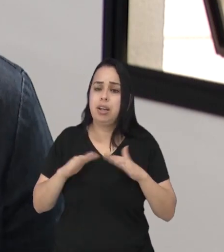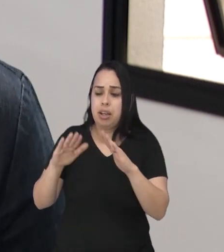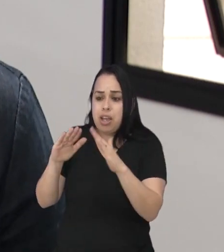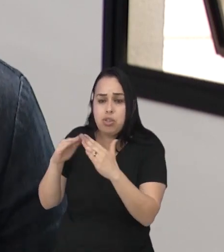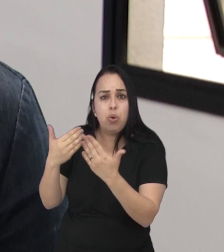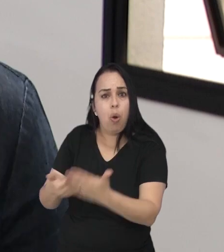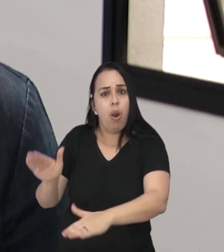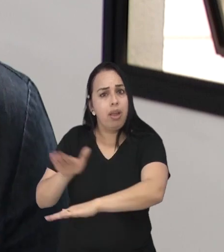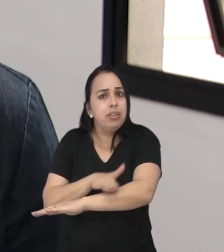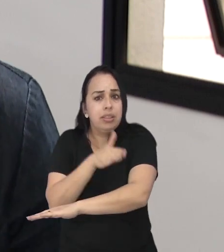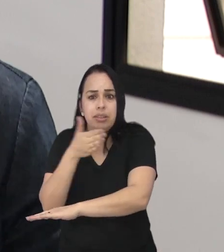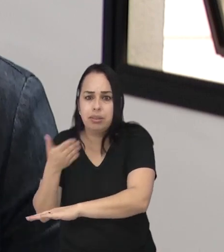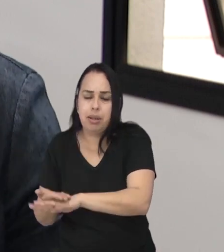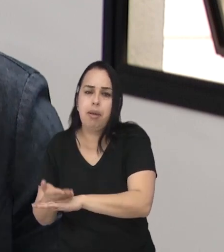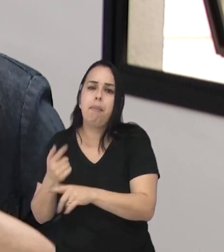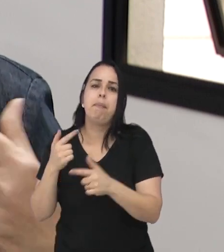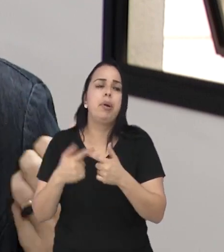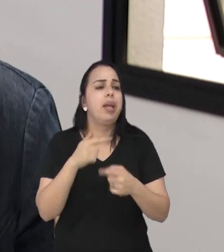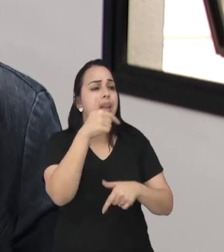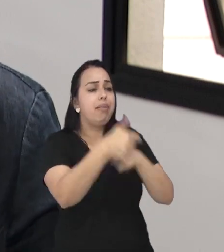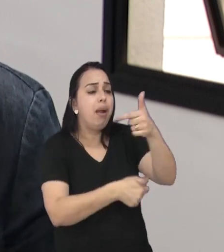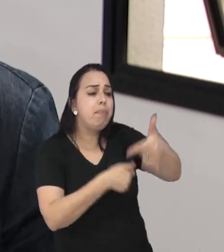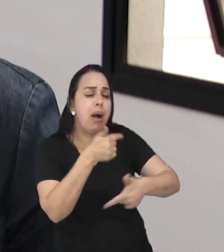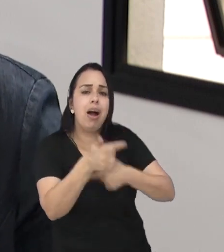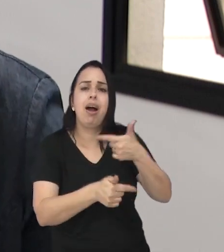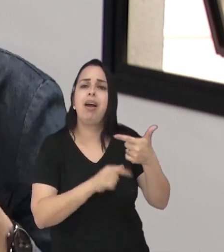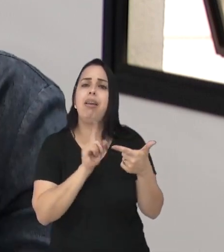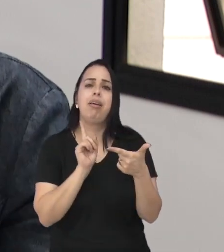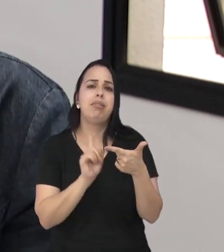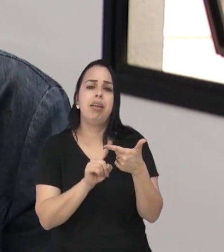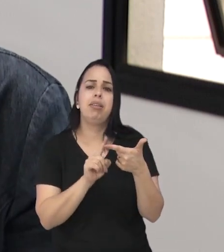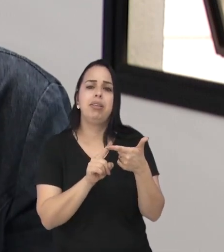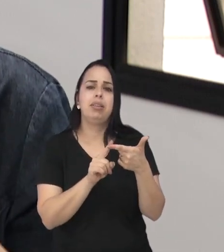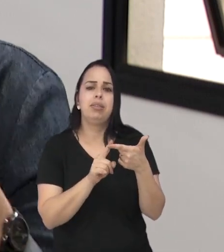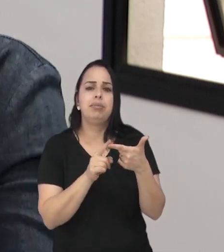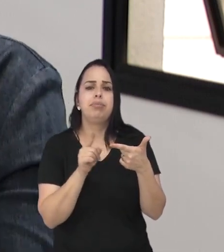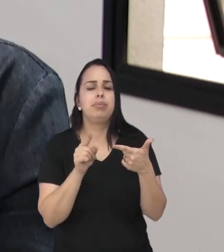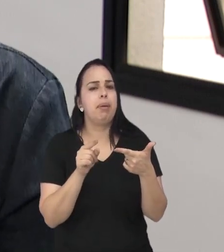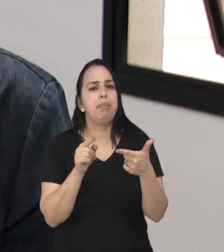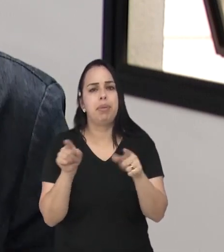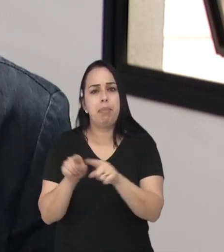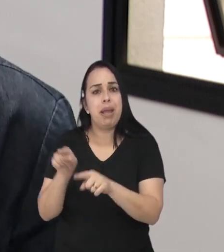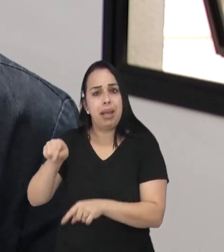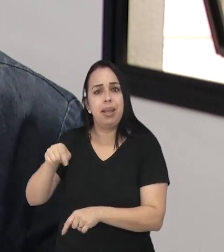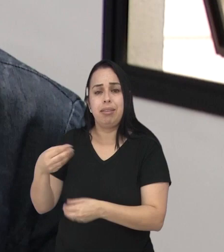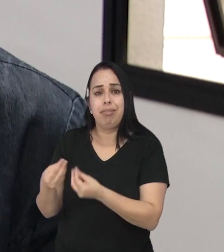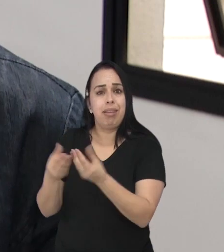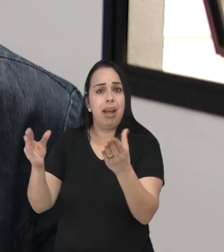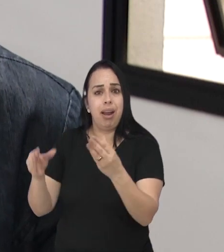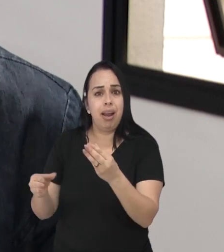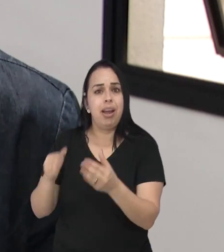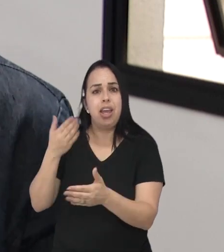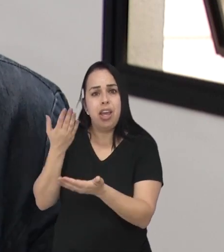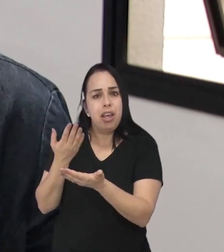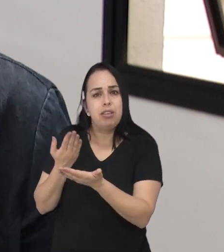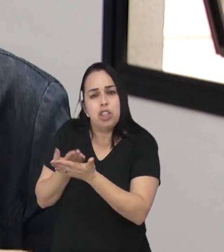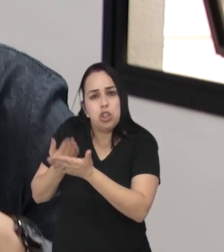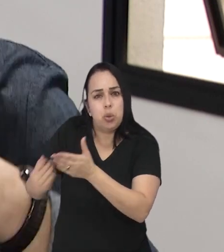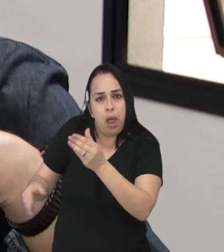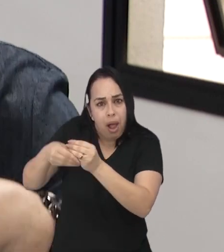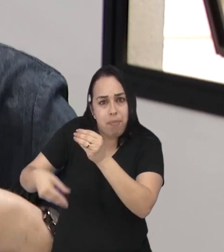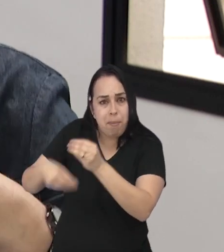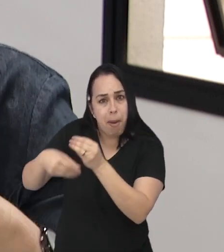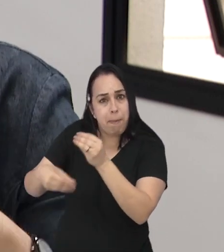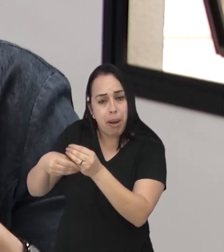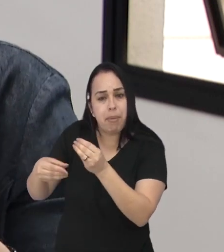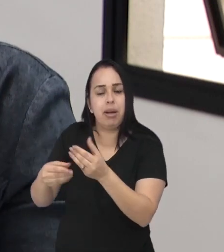filhos fiquem numa escola integral, até por causa de trabalho, por causa das atividades que a escola integral oferece,